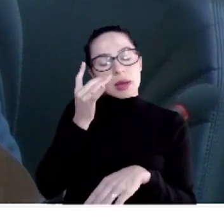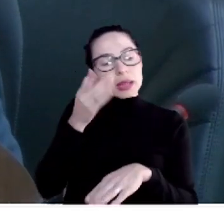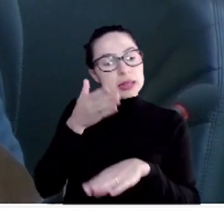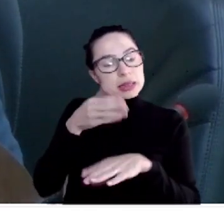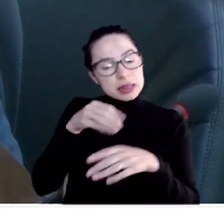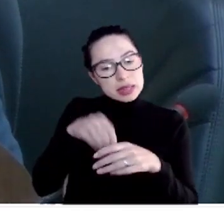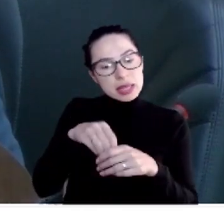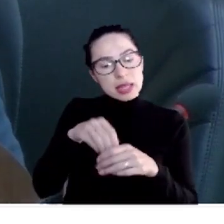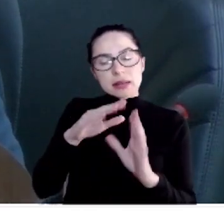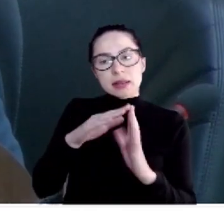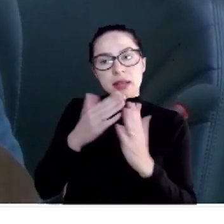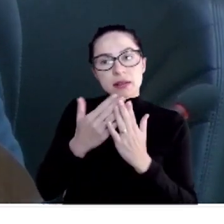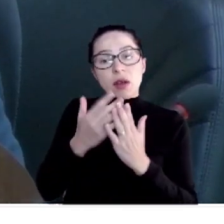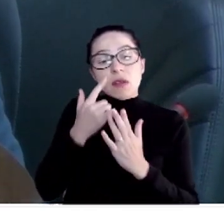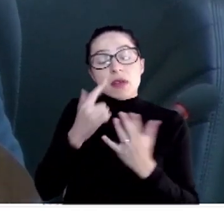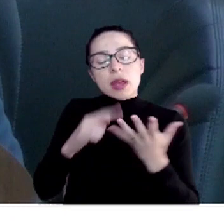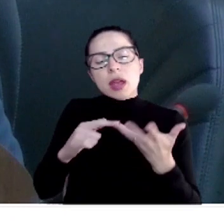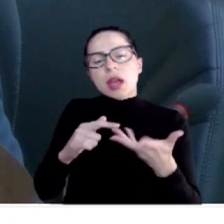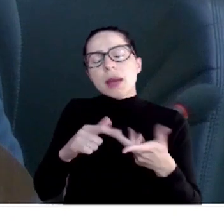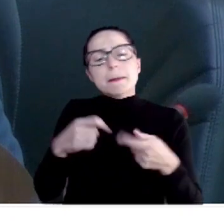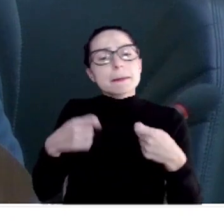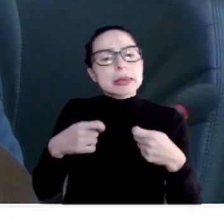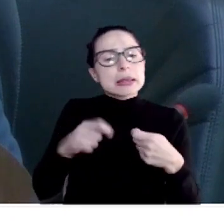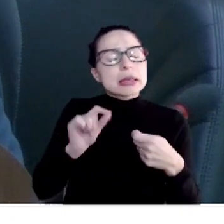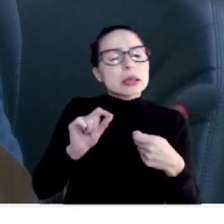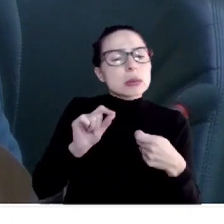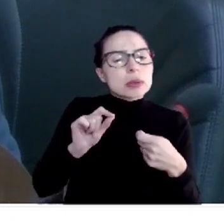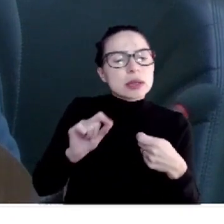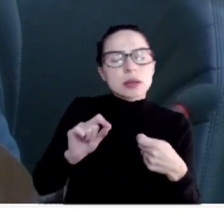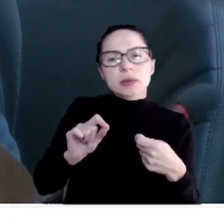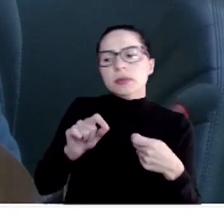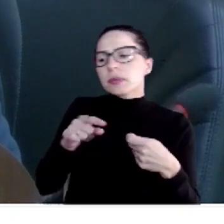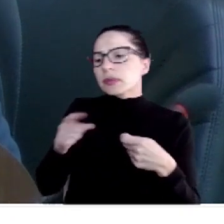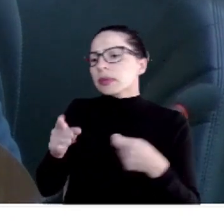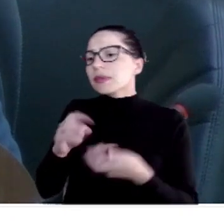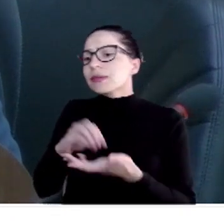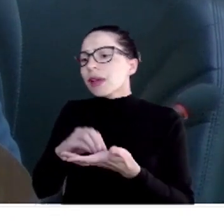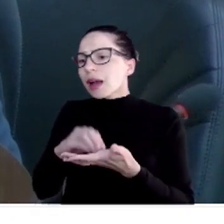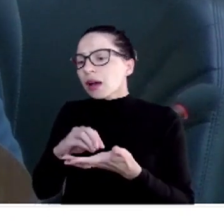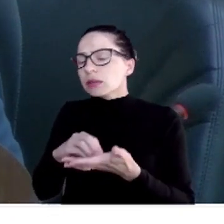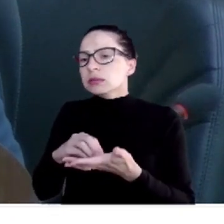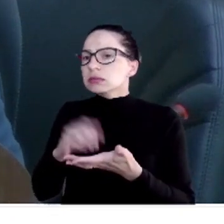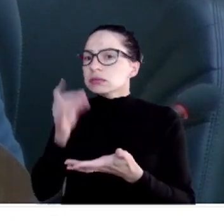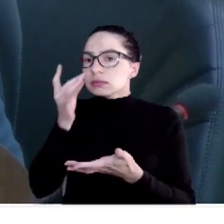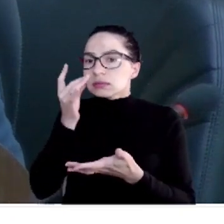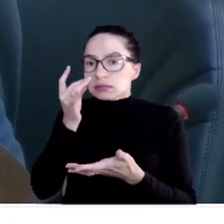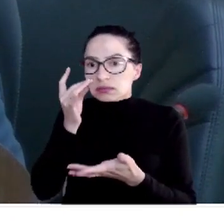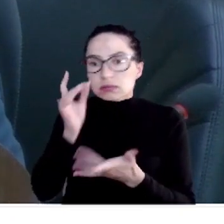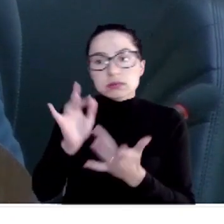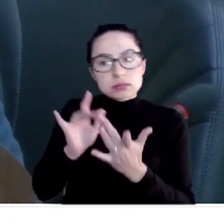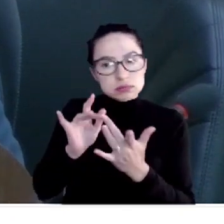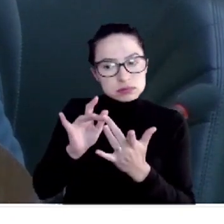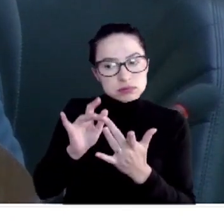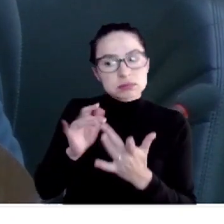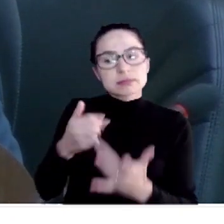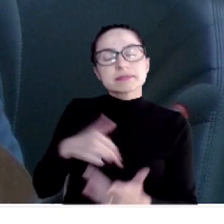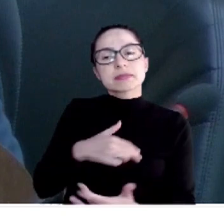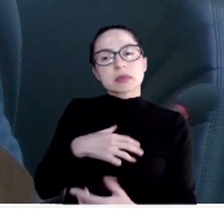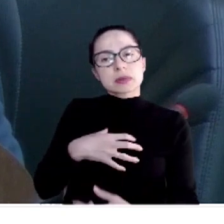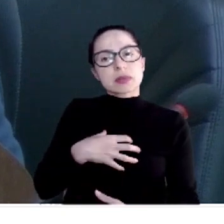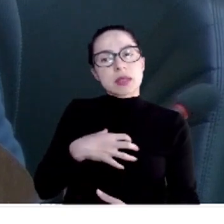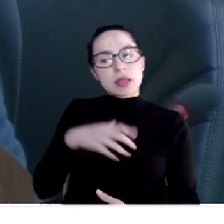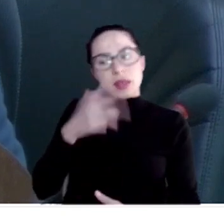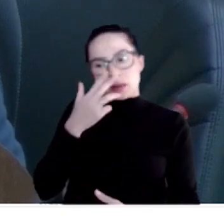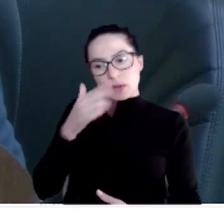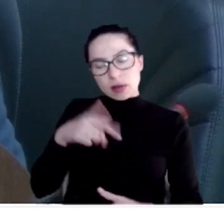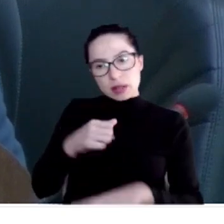necessidade o que a escola está realmente necessitando, né? A gente sente numa cidade que nem a nossa, uma